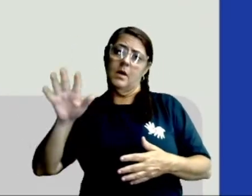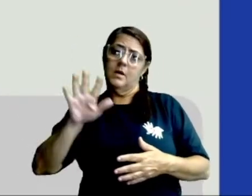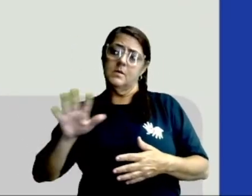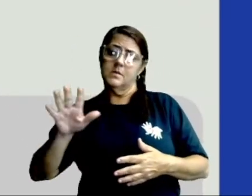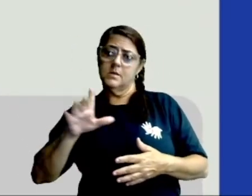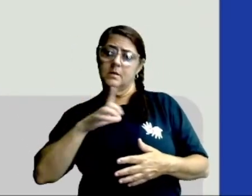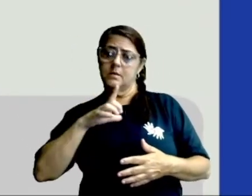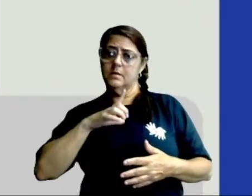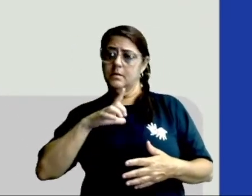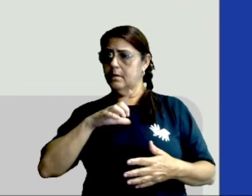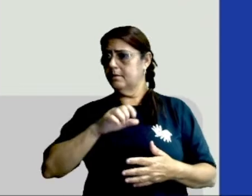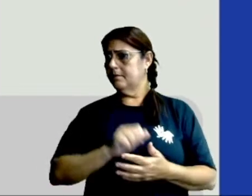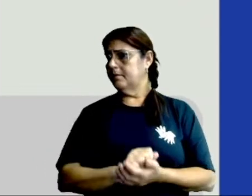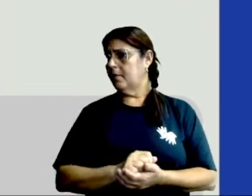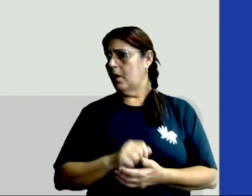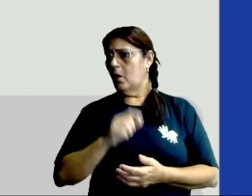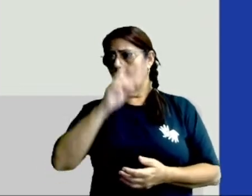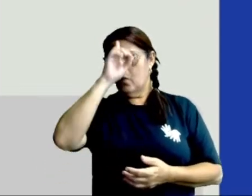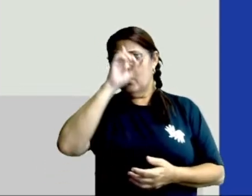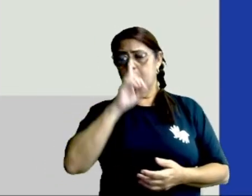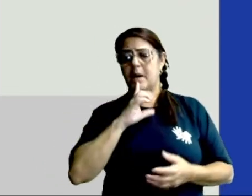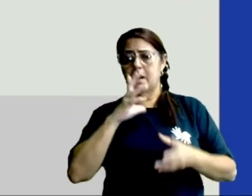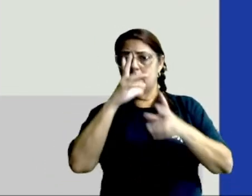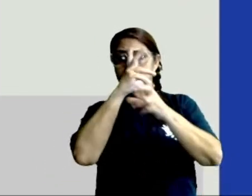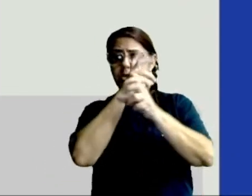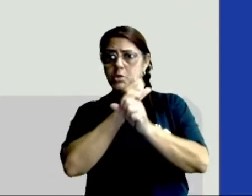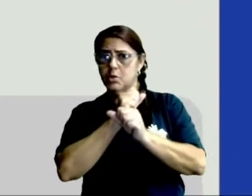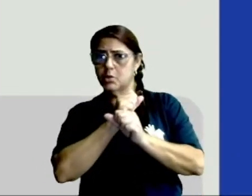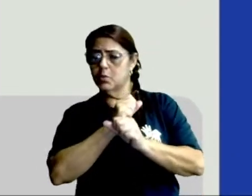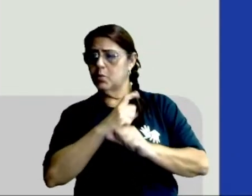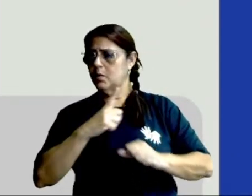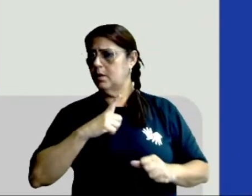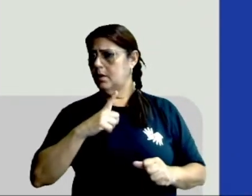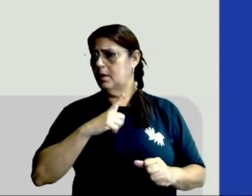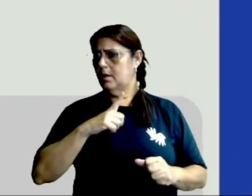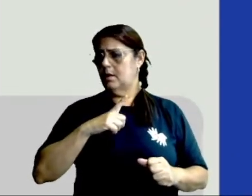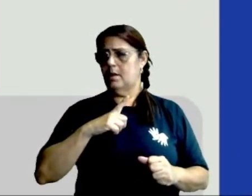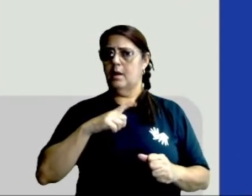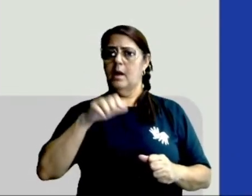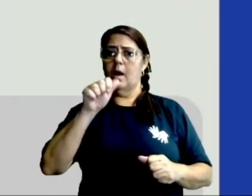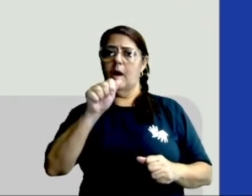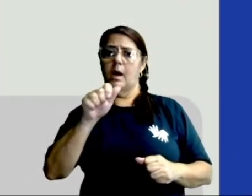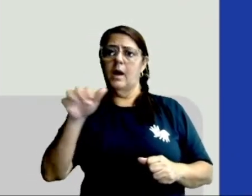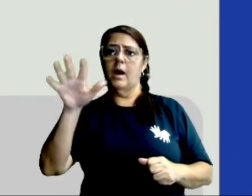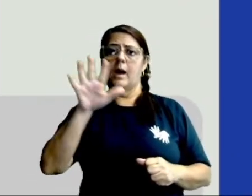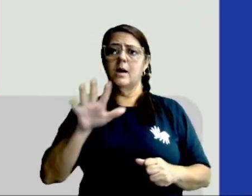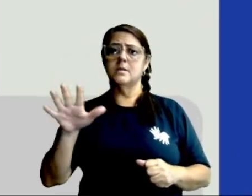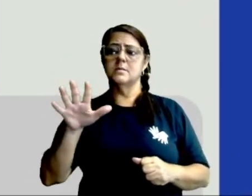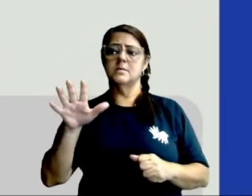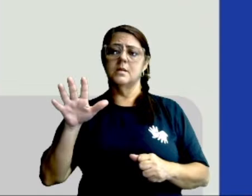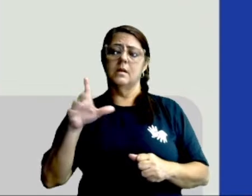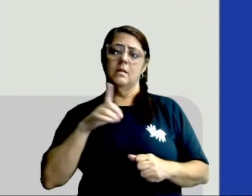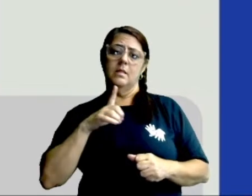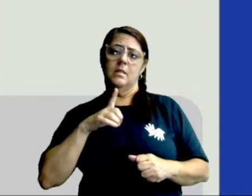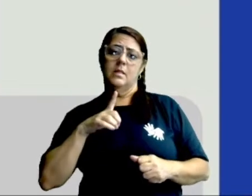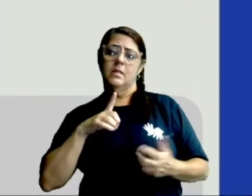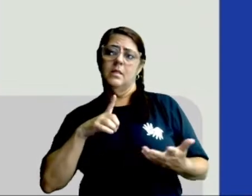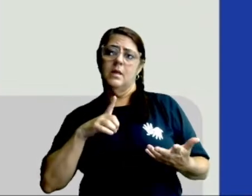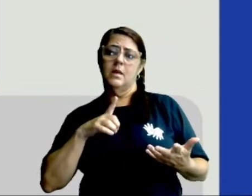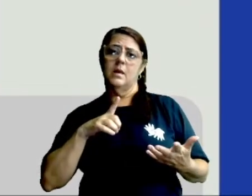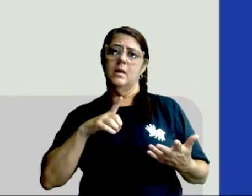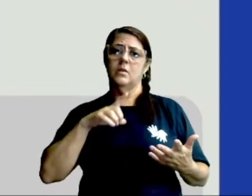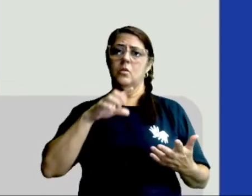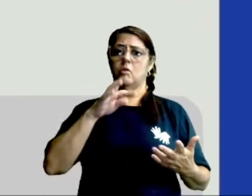parte europeia, que está em um amarelo mais escuro, e também tem a parte asiática. E o outro país é a Turquia, que